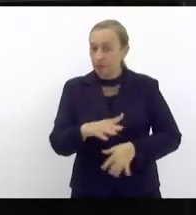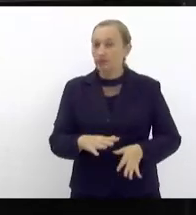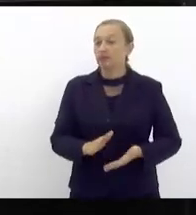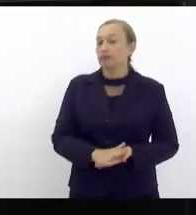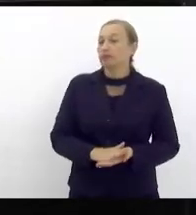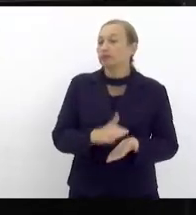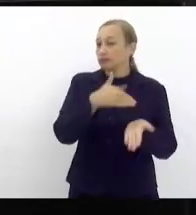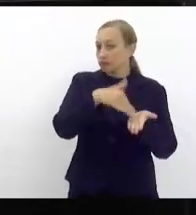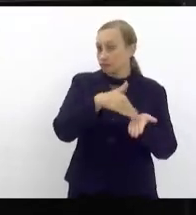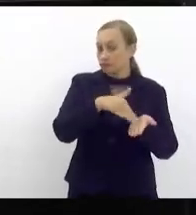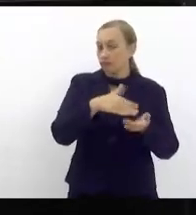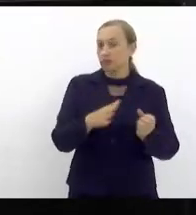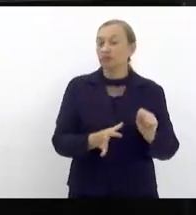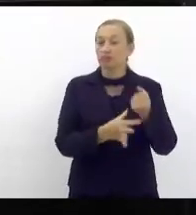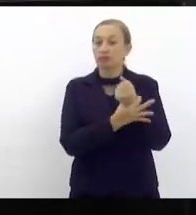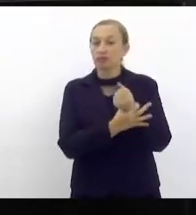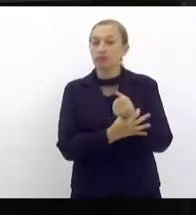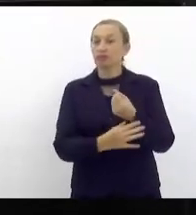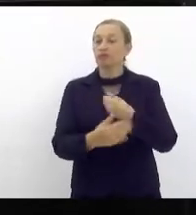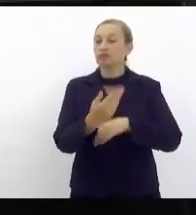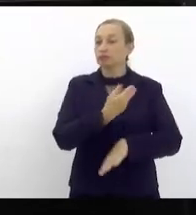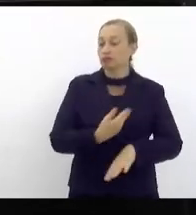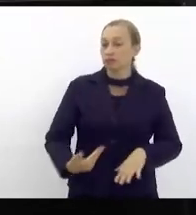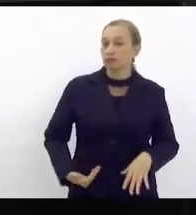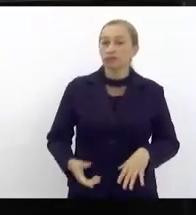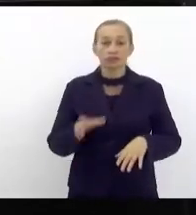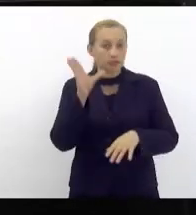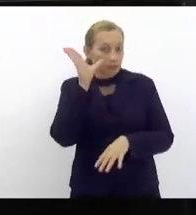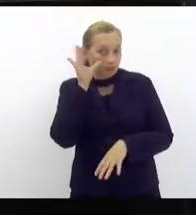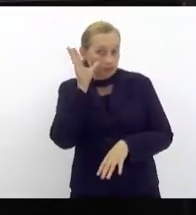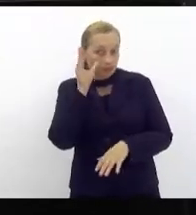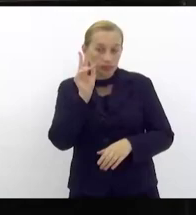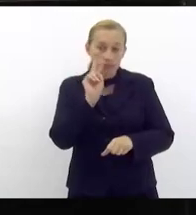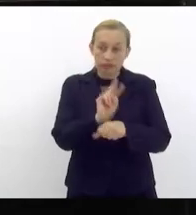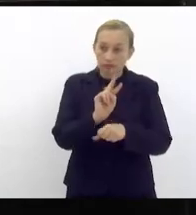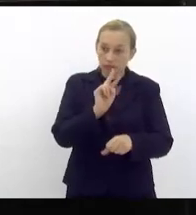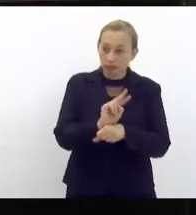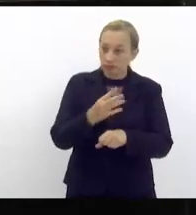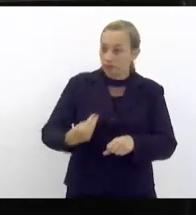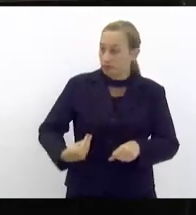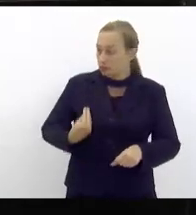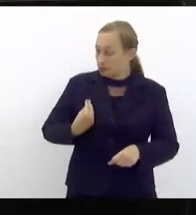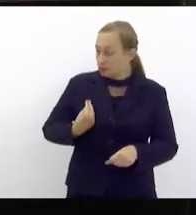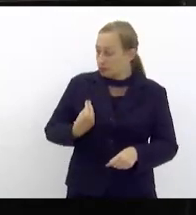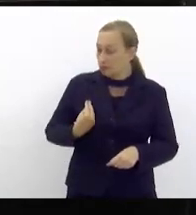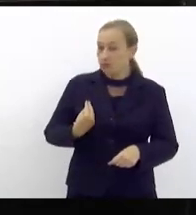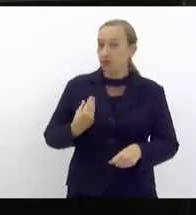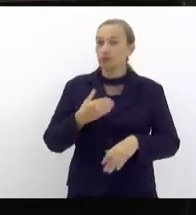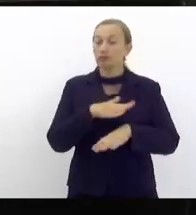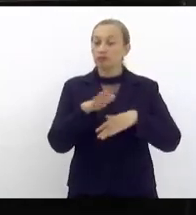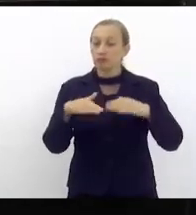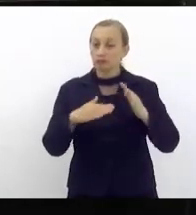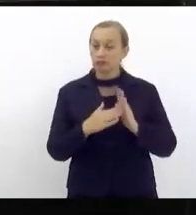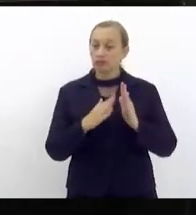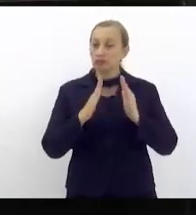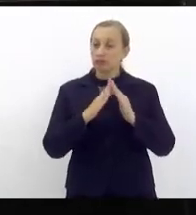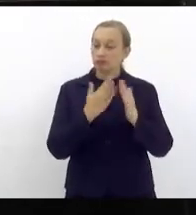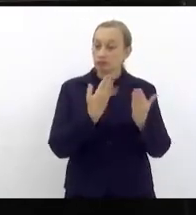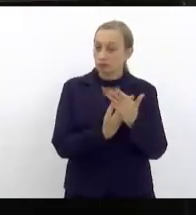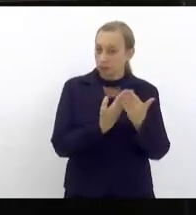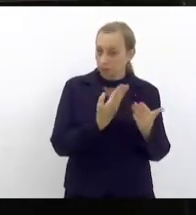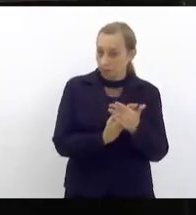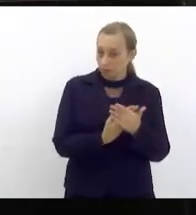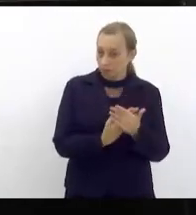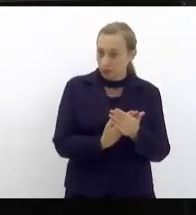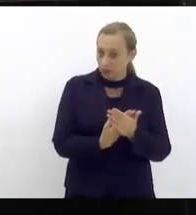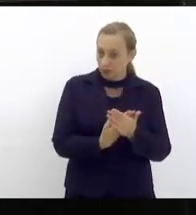a Secretaria de Segurança Pública tendo interesse em resguardar a vida cotidiana e o ano letivo de